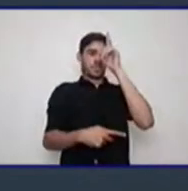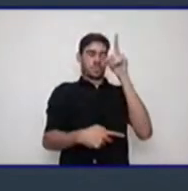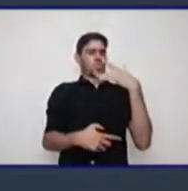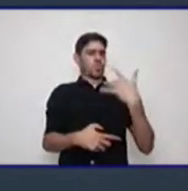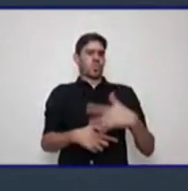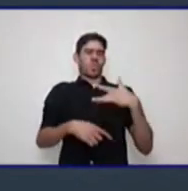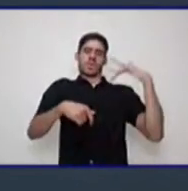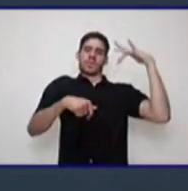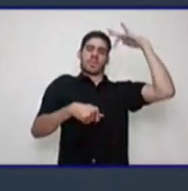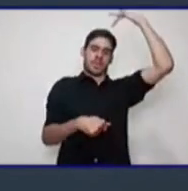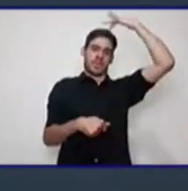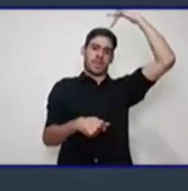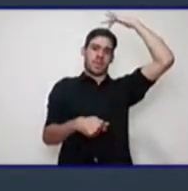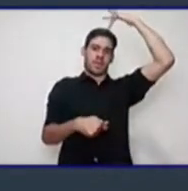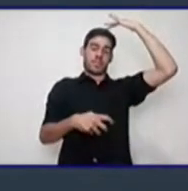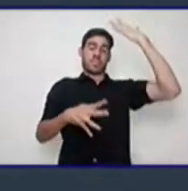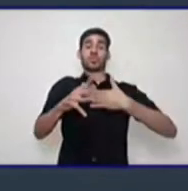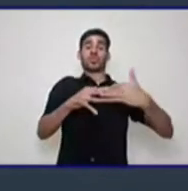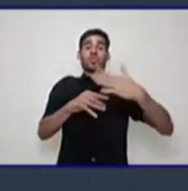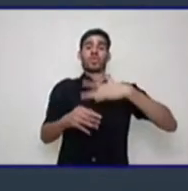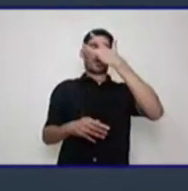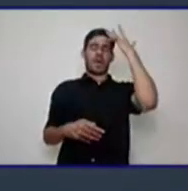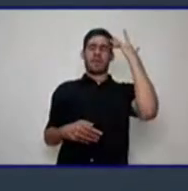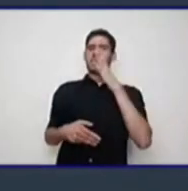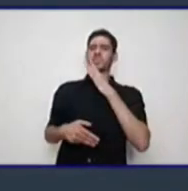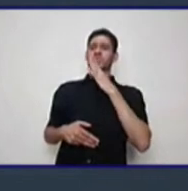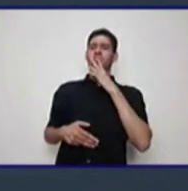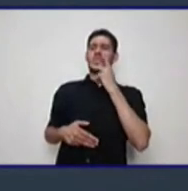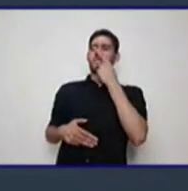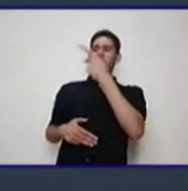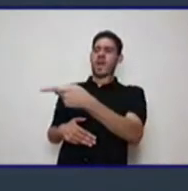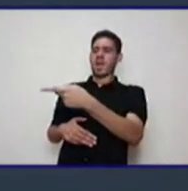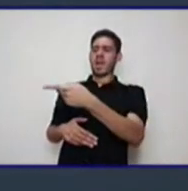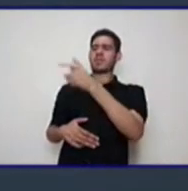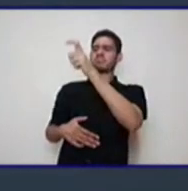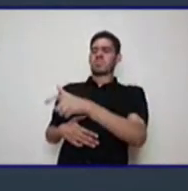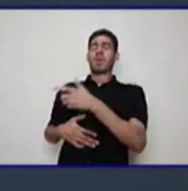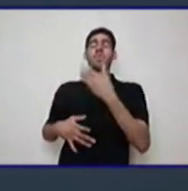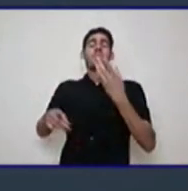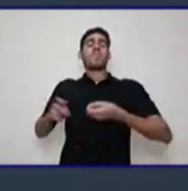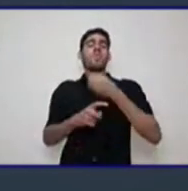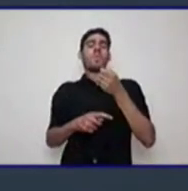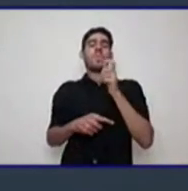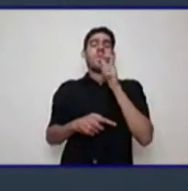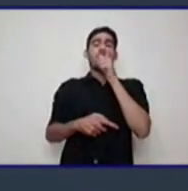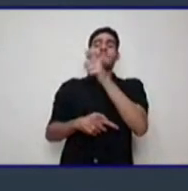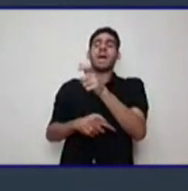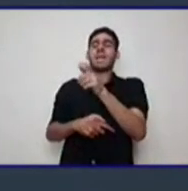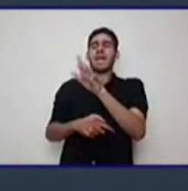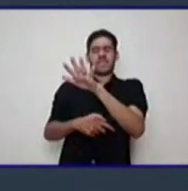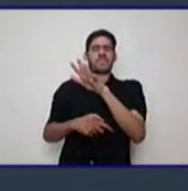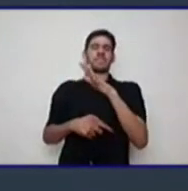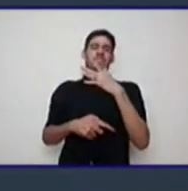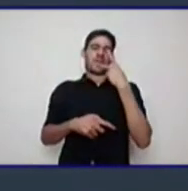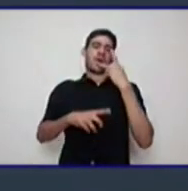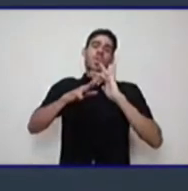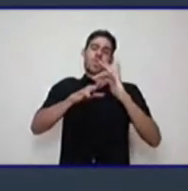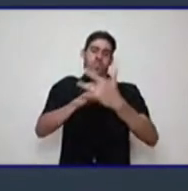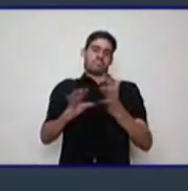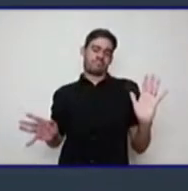absurdo qualquer pessoa se dirigir a outra no tom com que essa pessoa se manifestou na rede